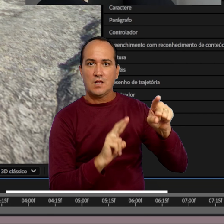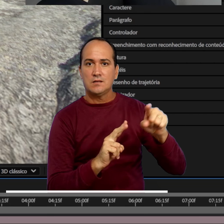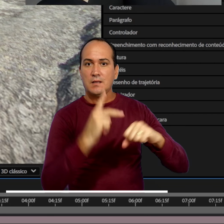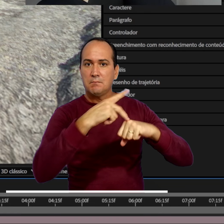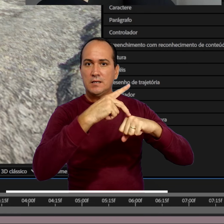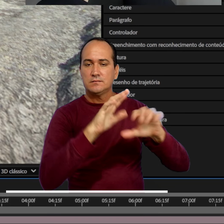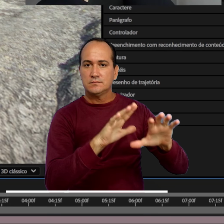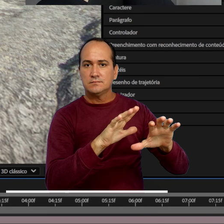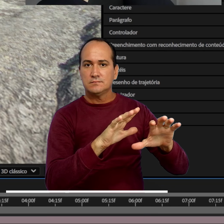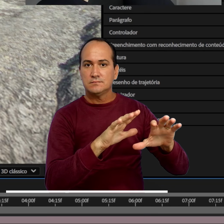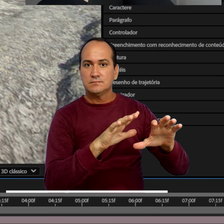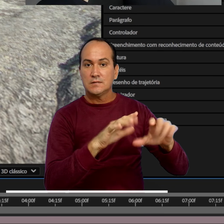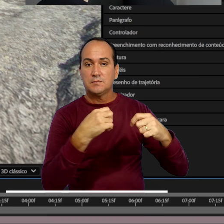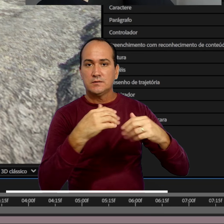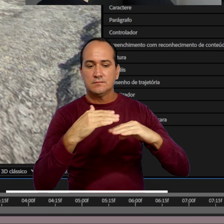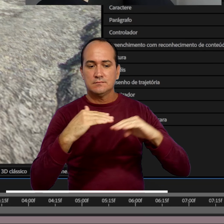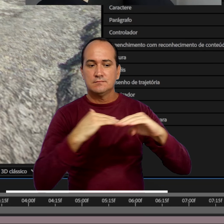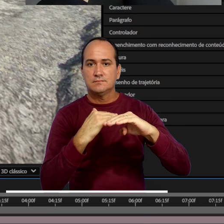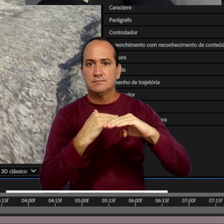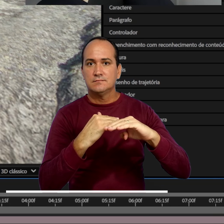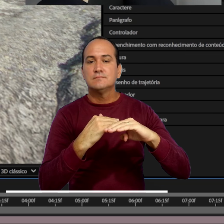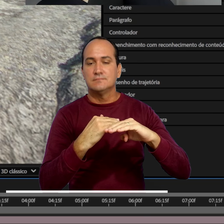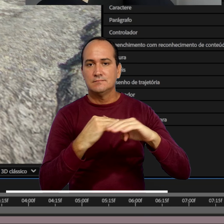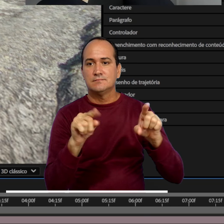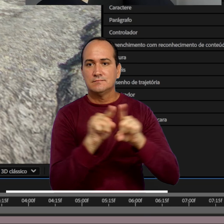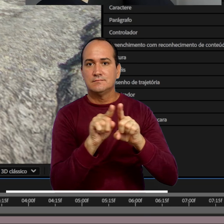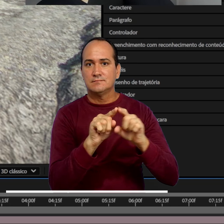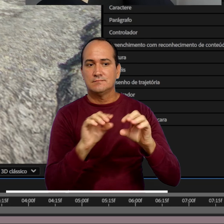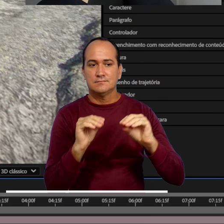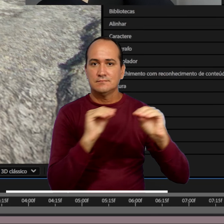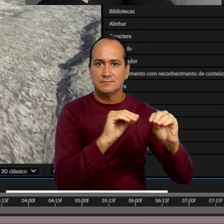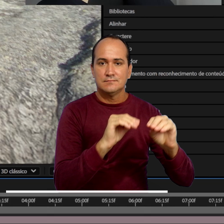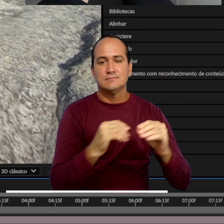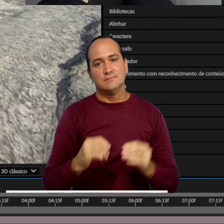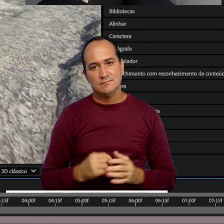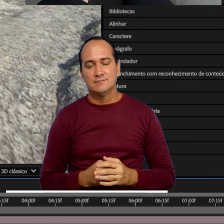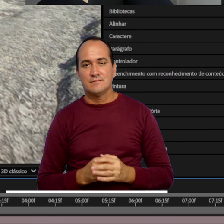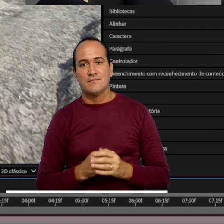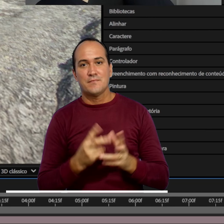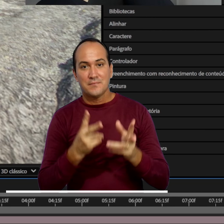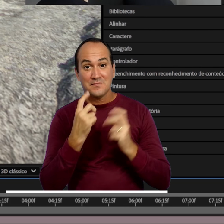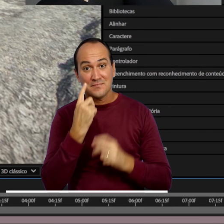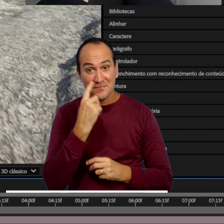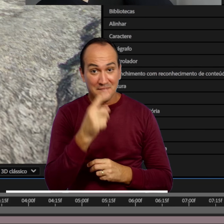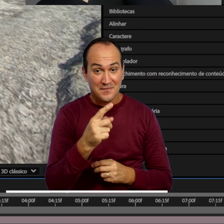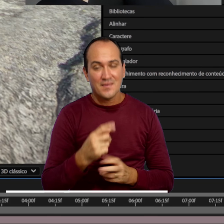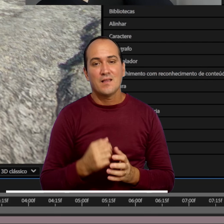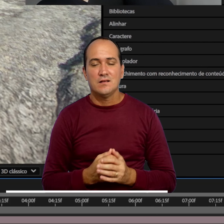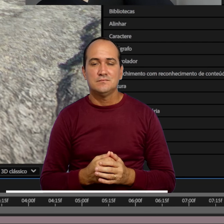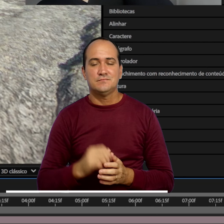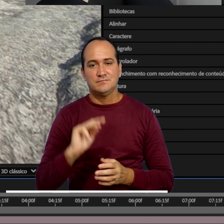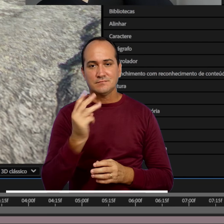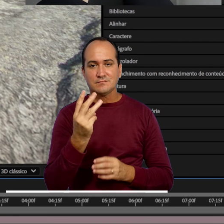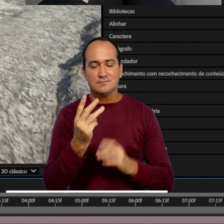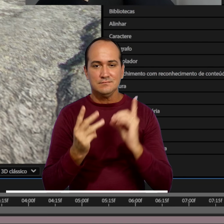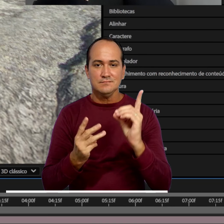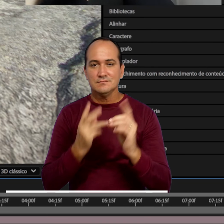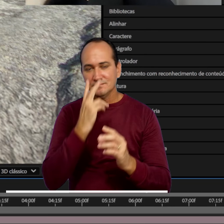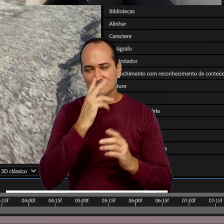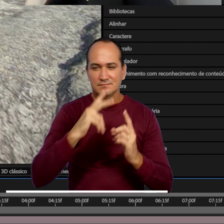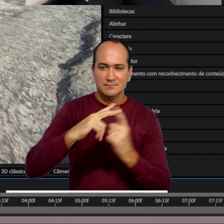preso na pedra, né? Então eu preciso colocar essa camada também em 3D, eu vou colocar um cubinho para ela. E aí observa o que aconteceu, né? Quando eu coloquei em